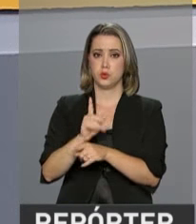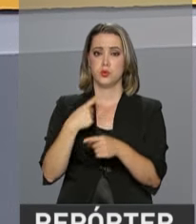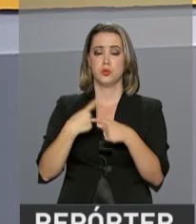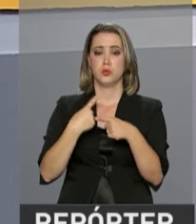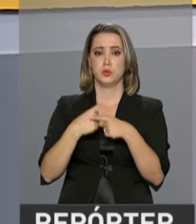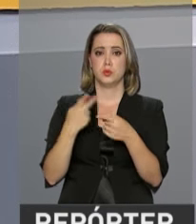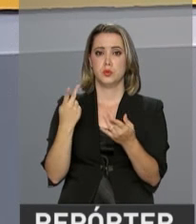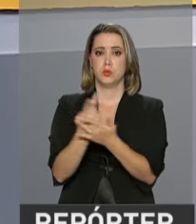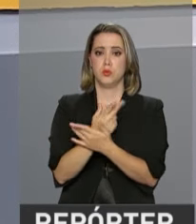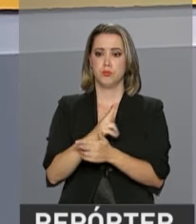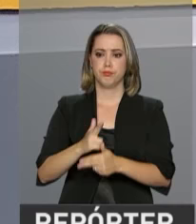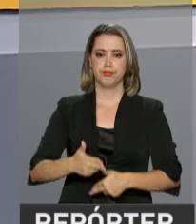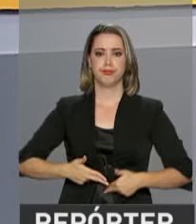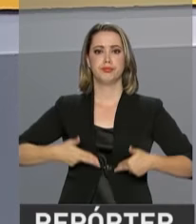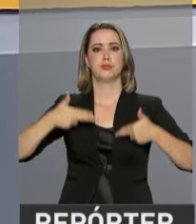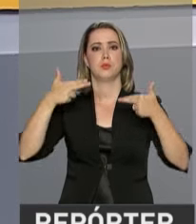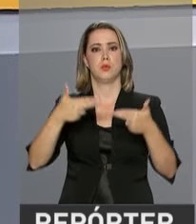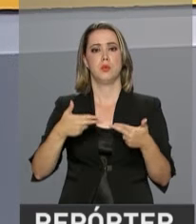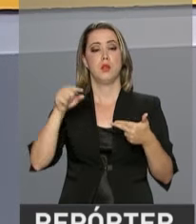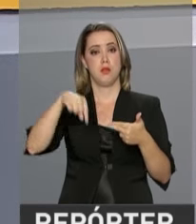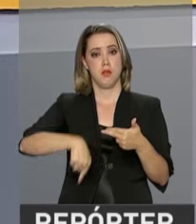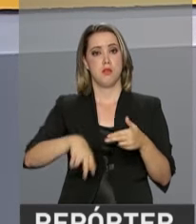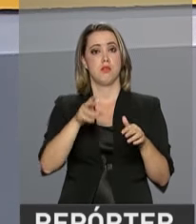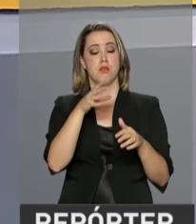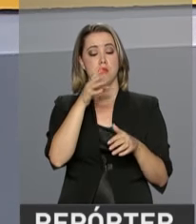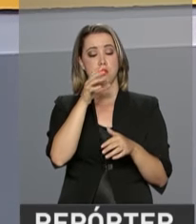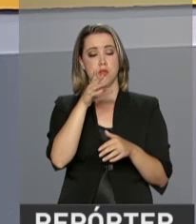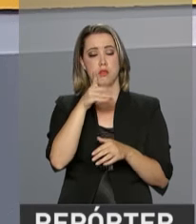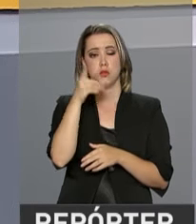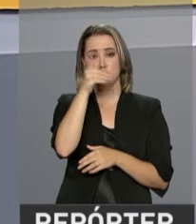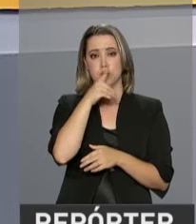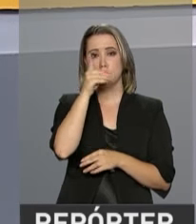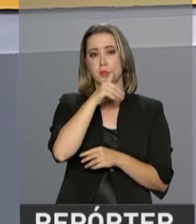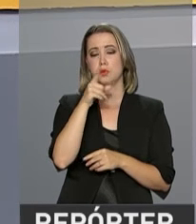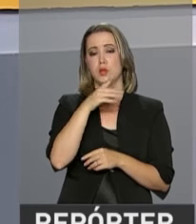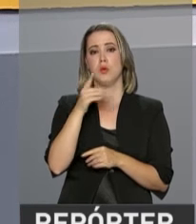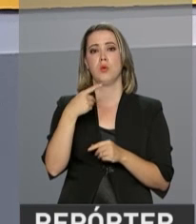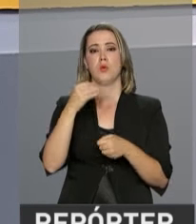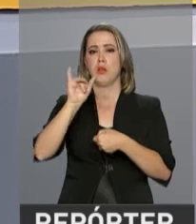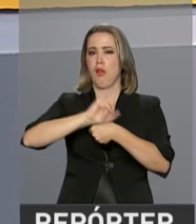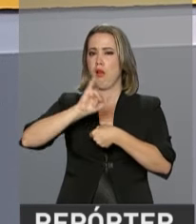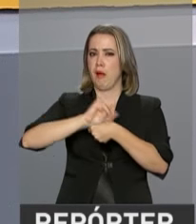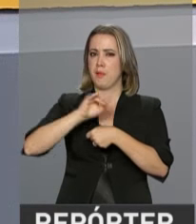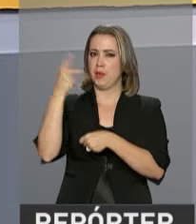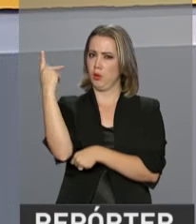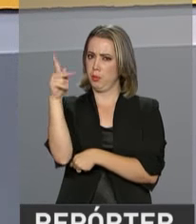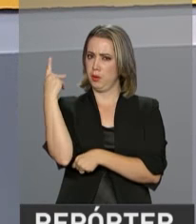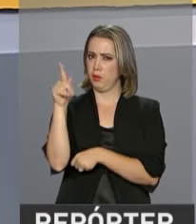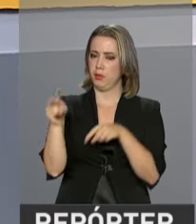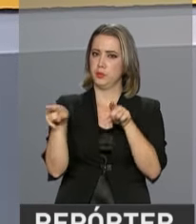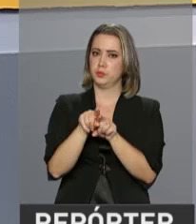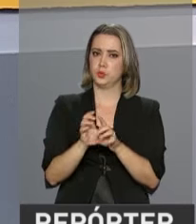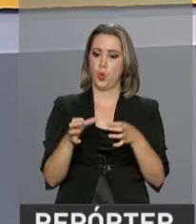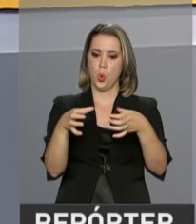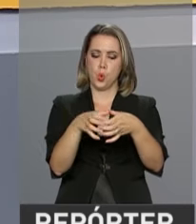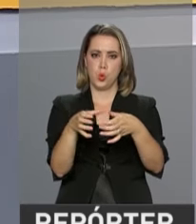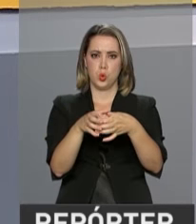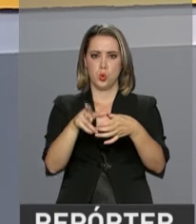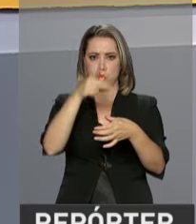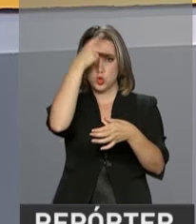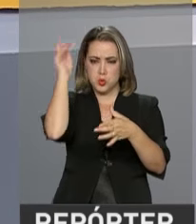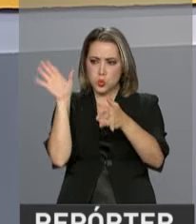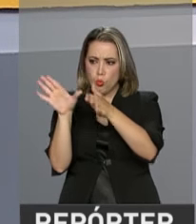neste fim de semana em ciudad de leste de acordo com informações das autoridades paraguaias um grupo de assaltantes